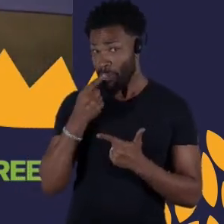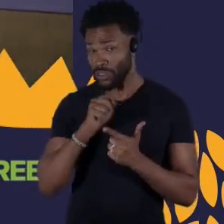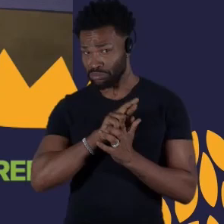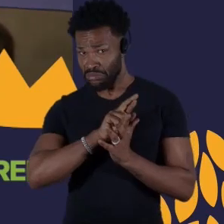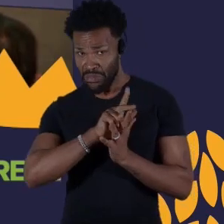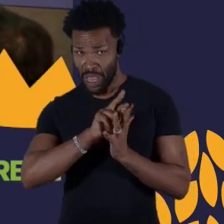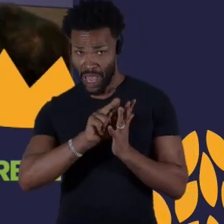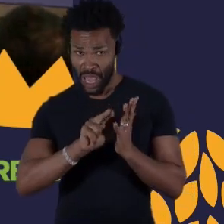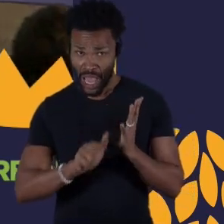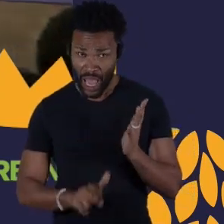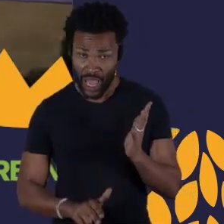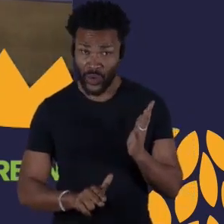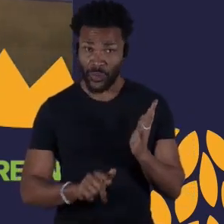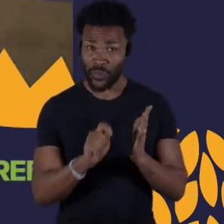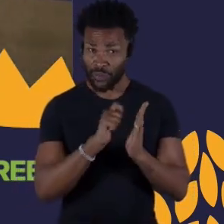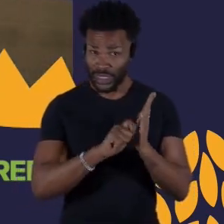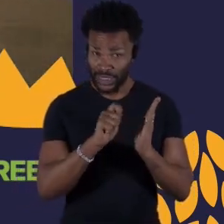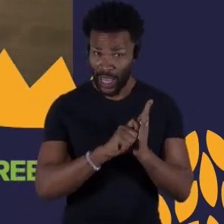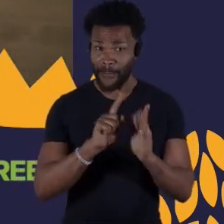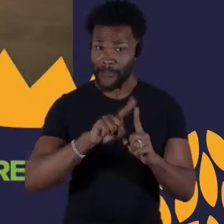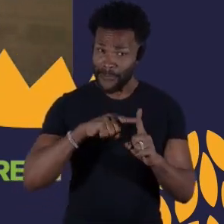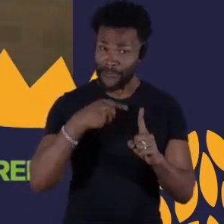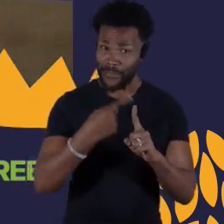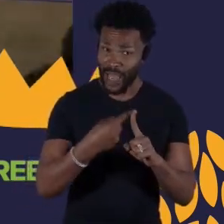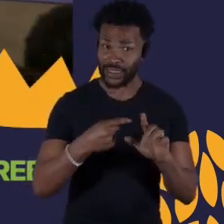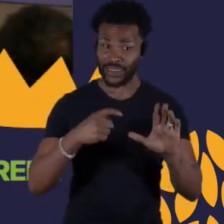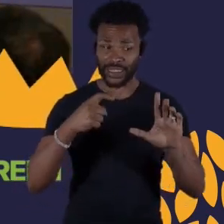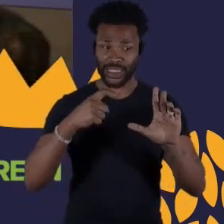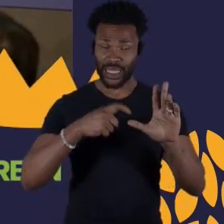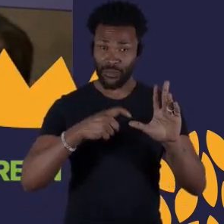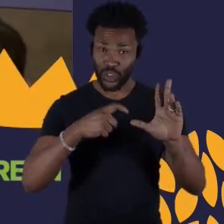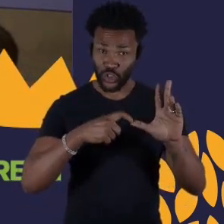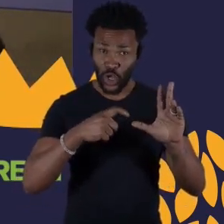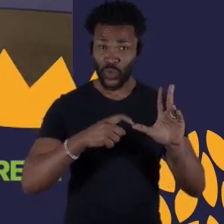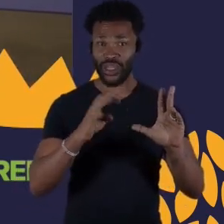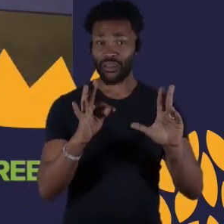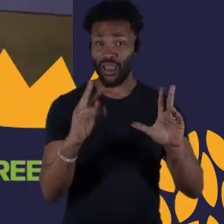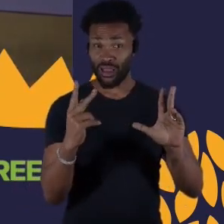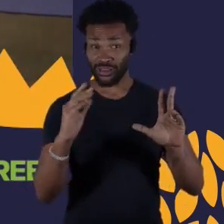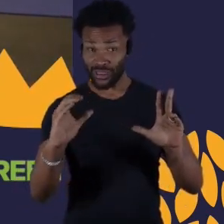amlodipina, prescreve canabidiol, THC,